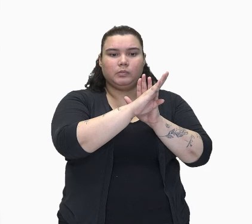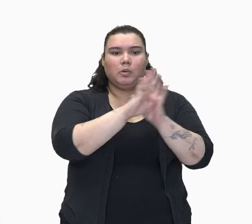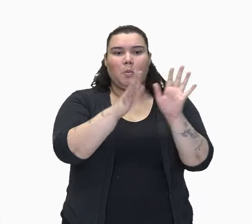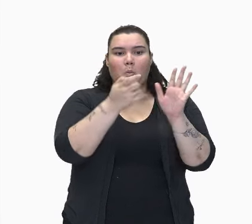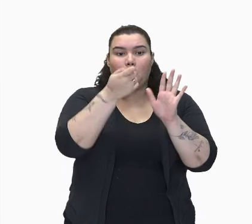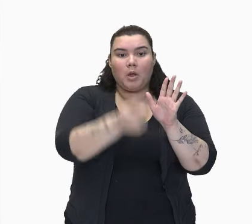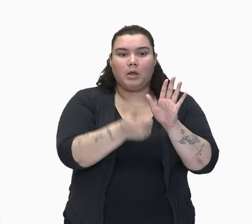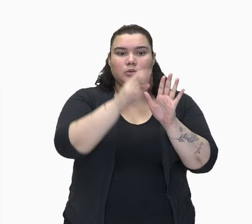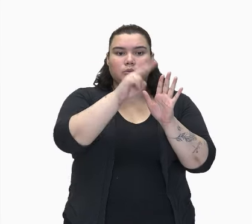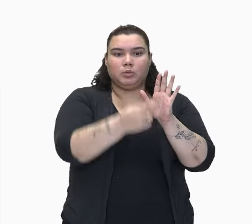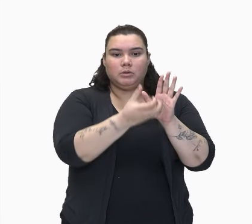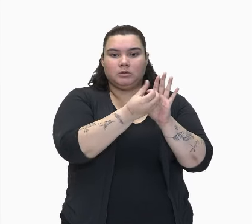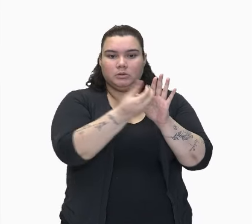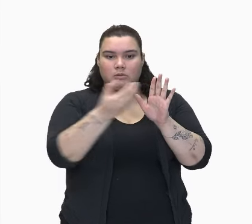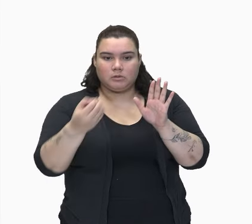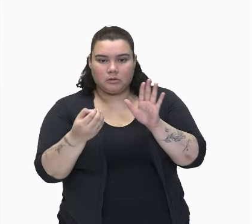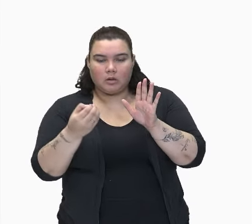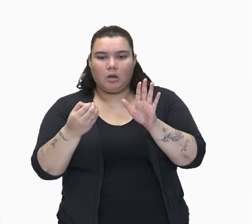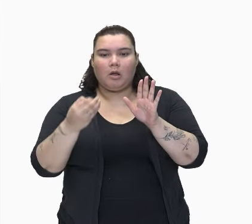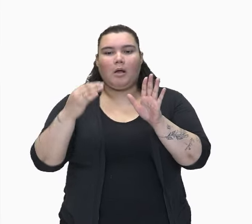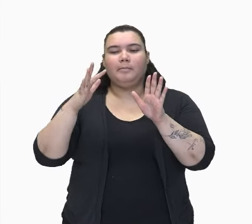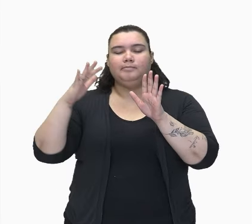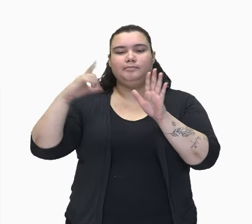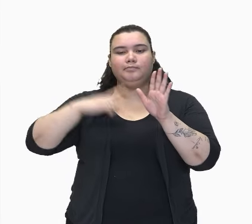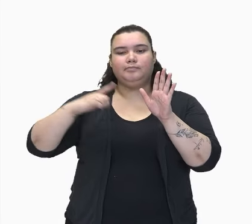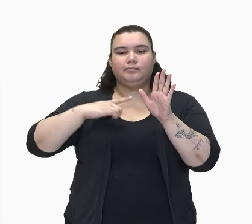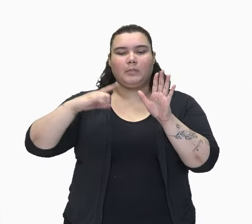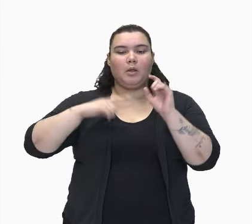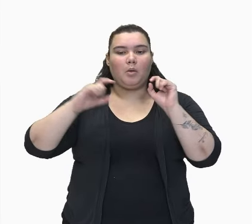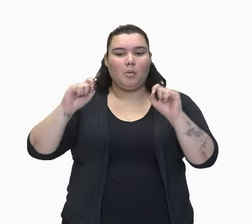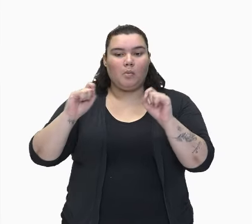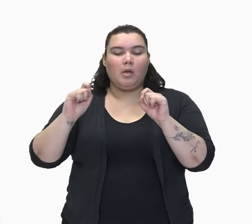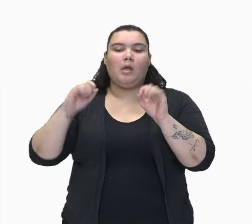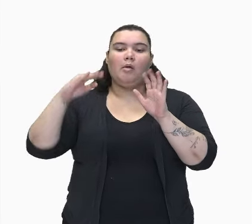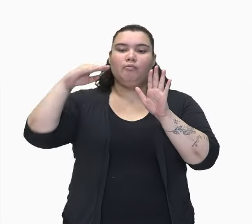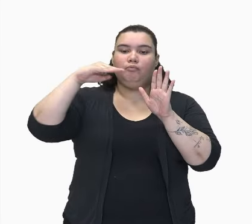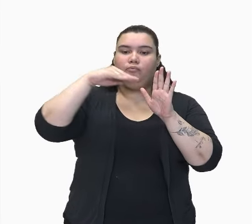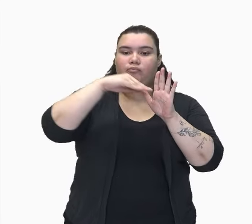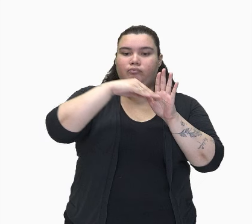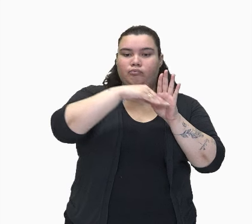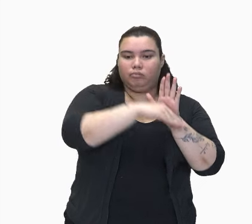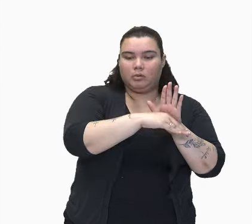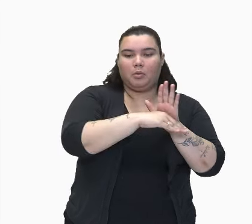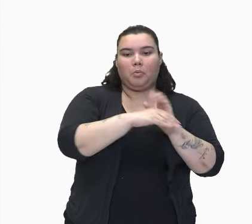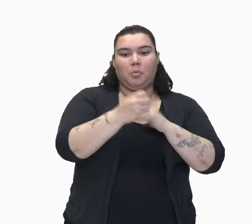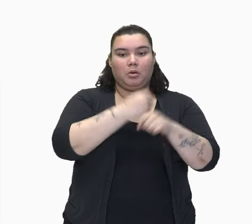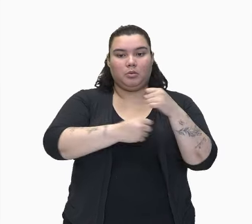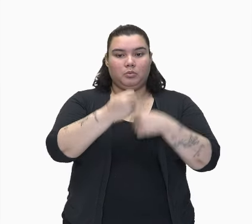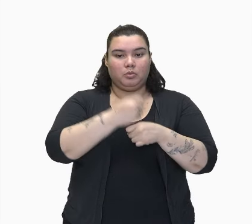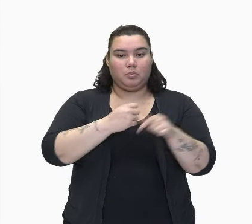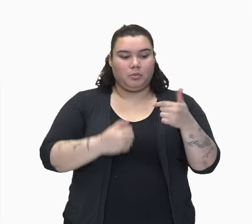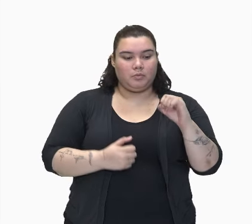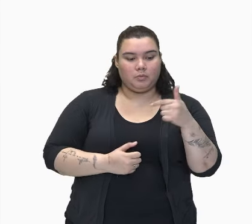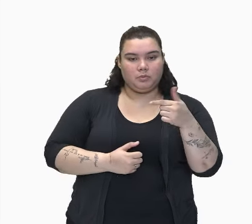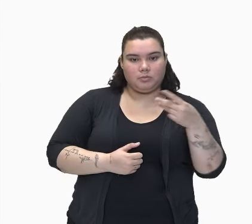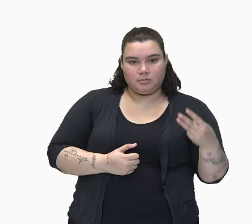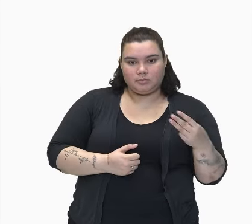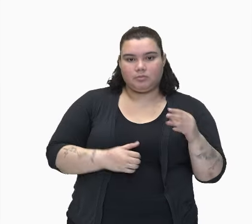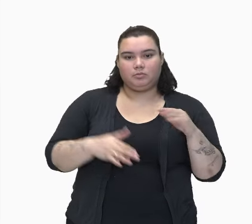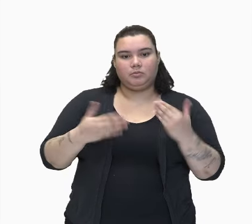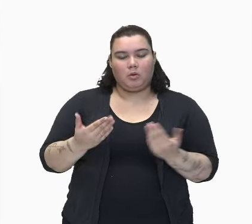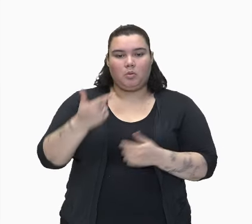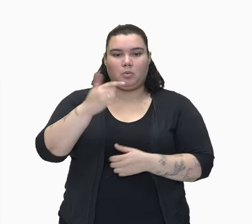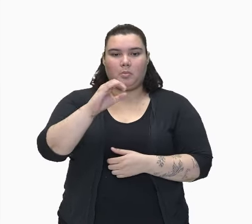2,600, né? E em 2023 teve realmente uma queda brusca. Então, desde 2014, com alterações aí